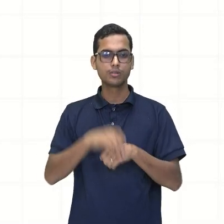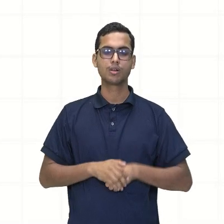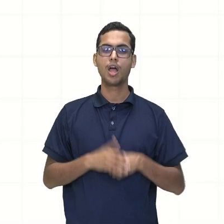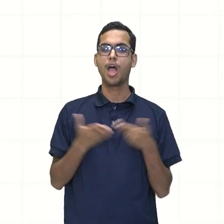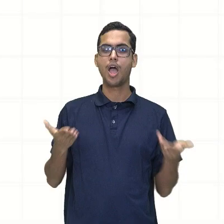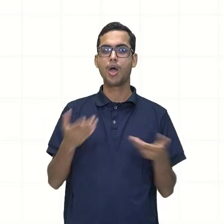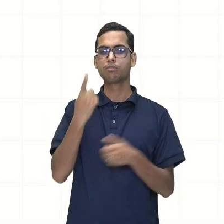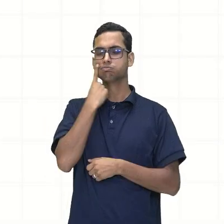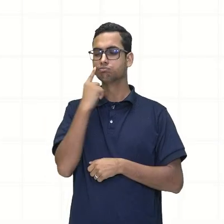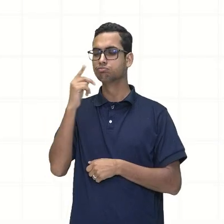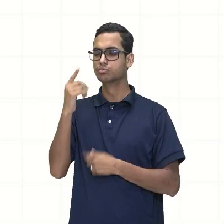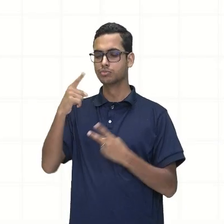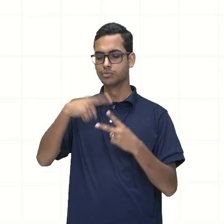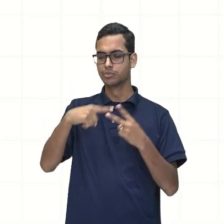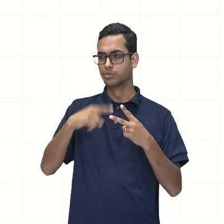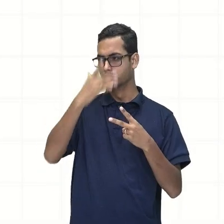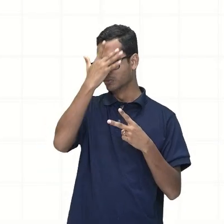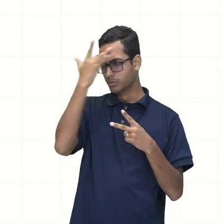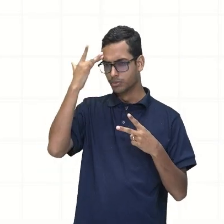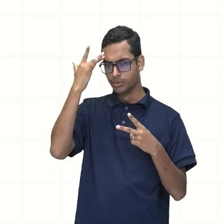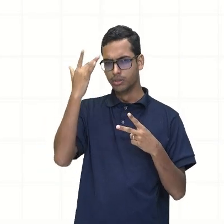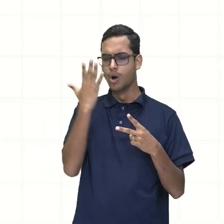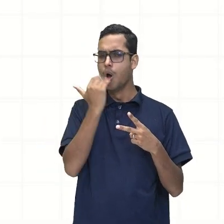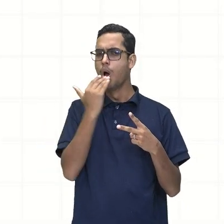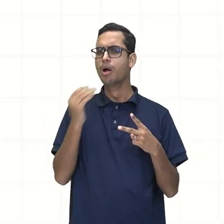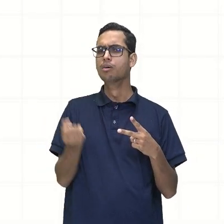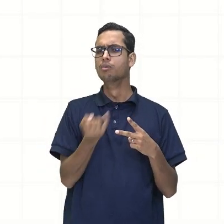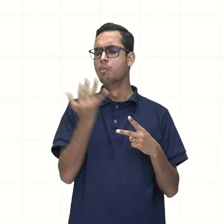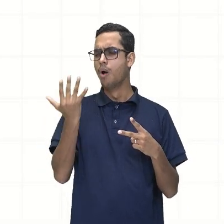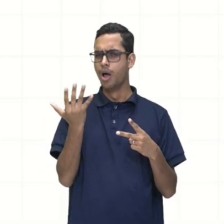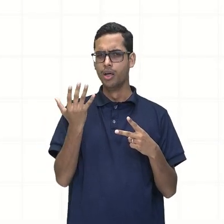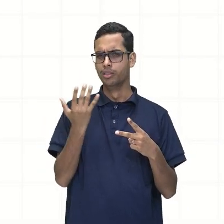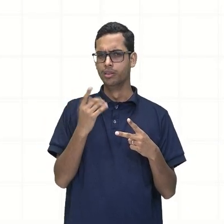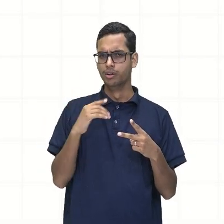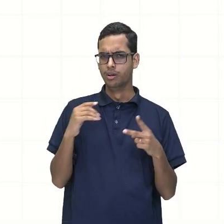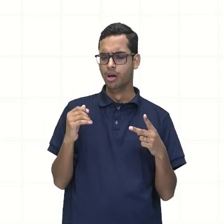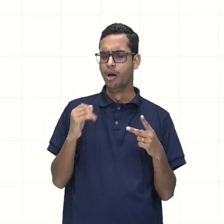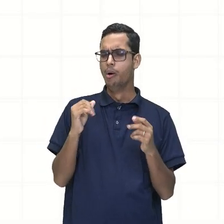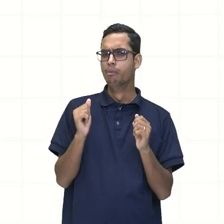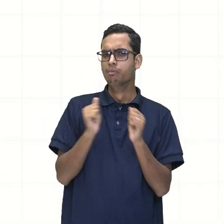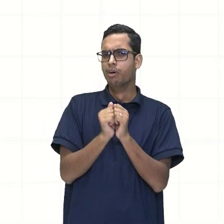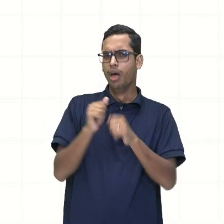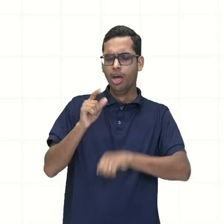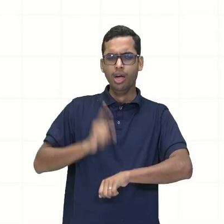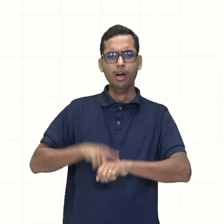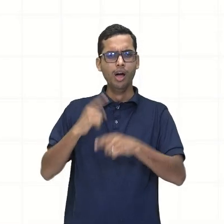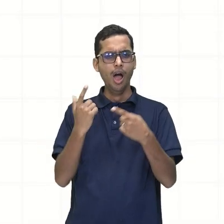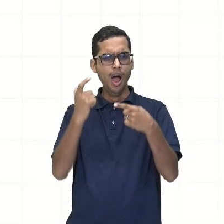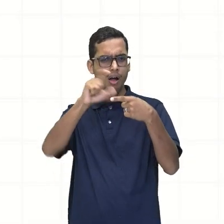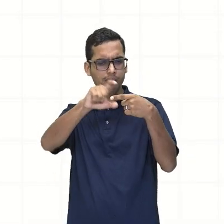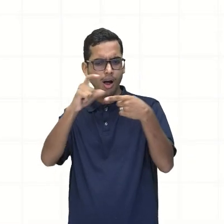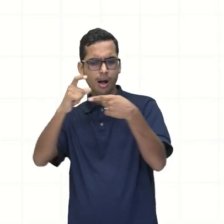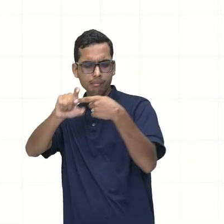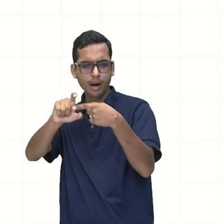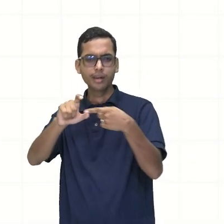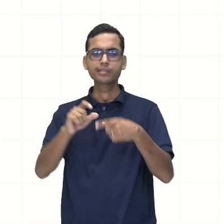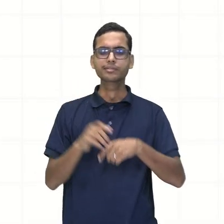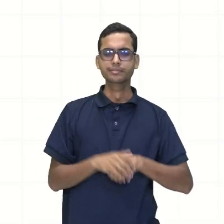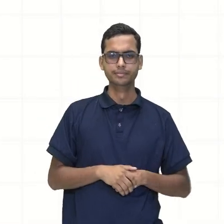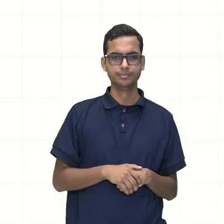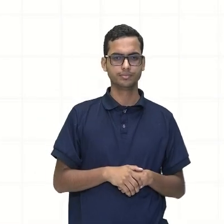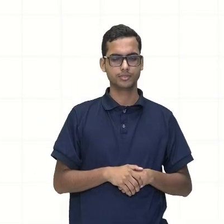pode pensar. O que a gente vai fazer para descobrir isso? A gente vai adicionar essas frações. Aí é fácil,